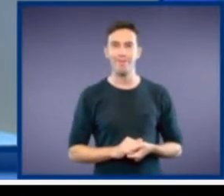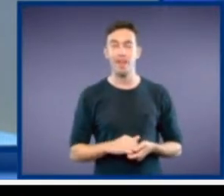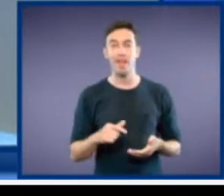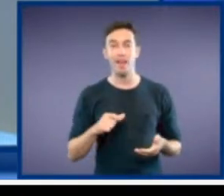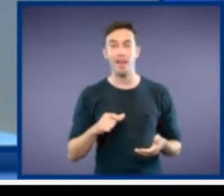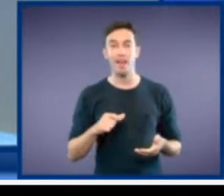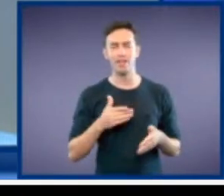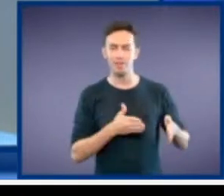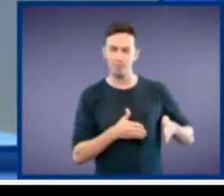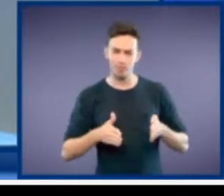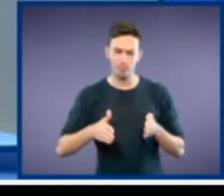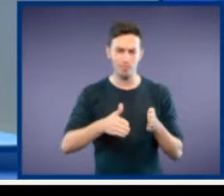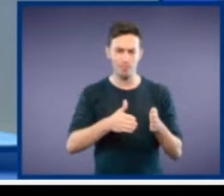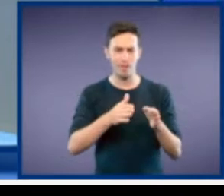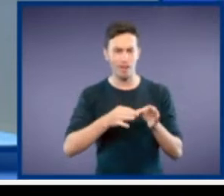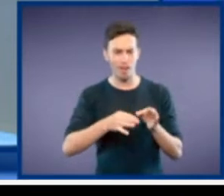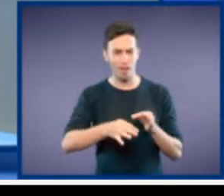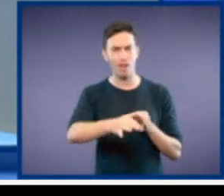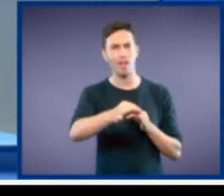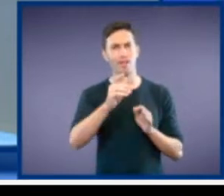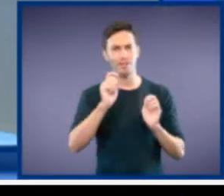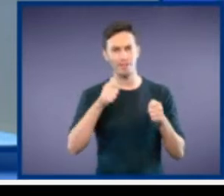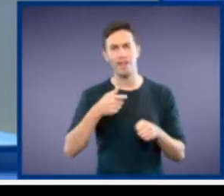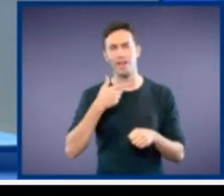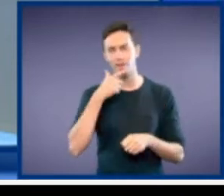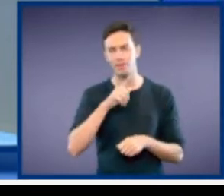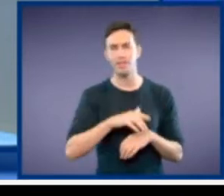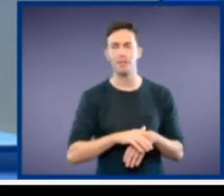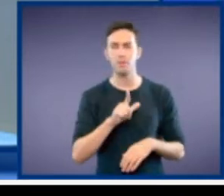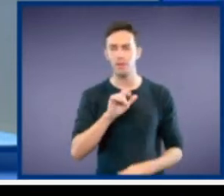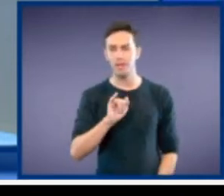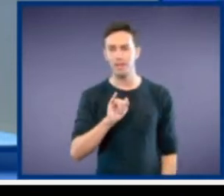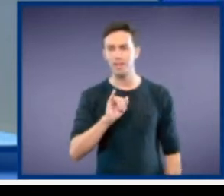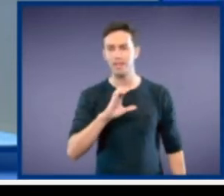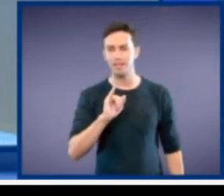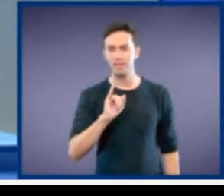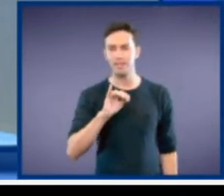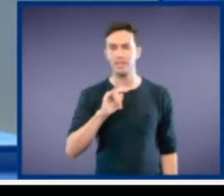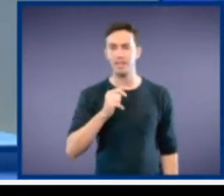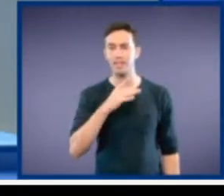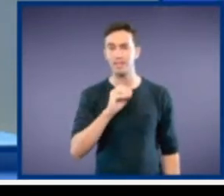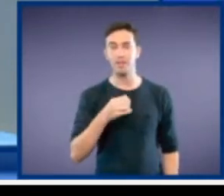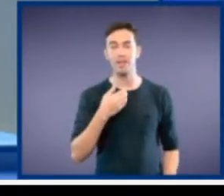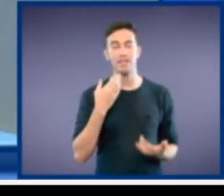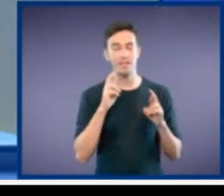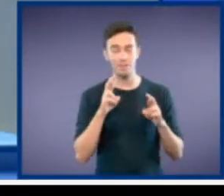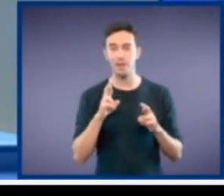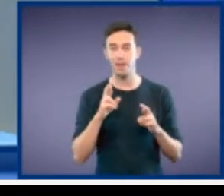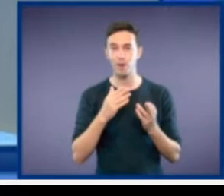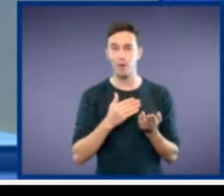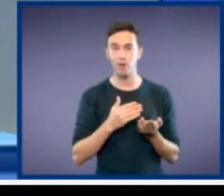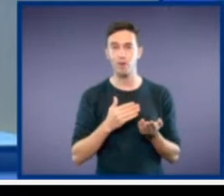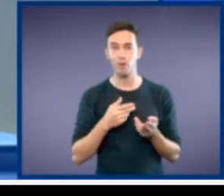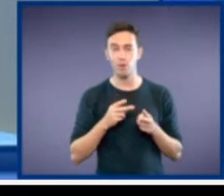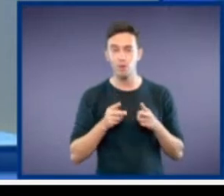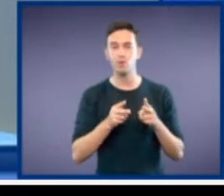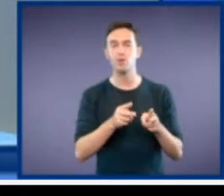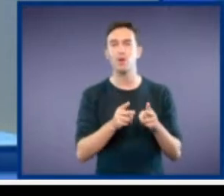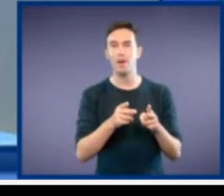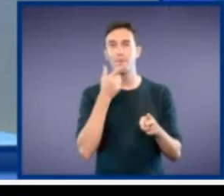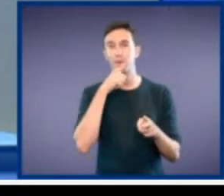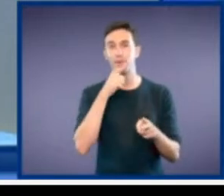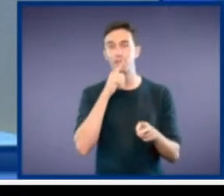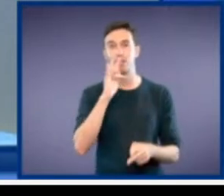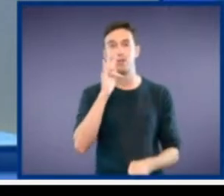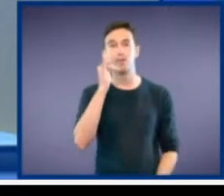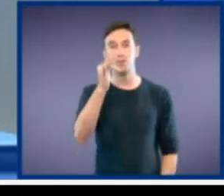longo caminho ainda a percorrer em fase de licitação e esperamos muito breve dar continuidade para podermos futuramente,